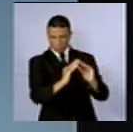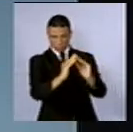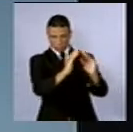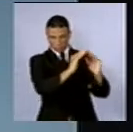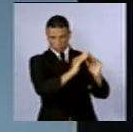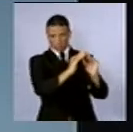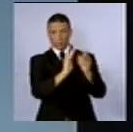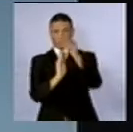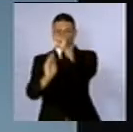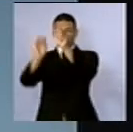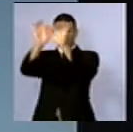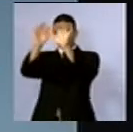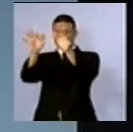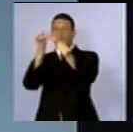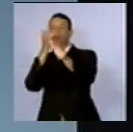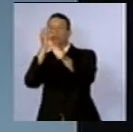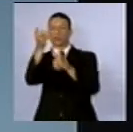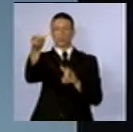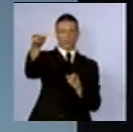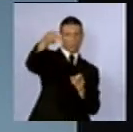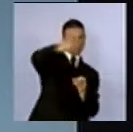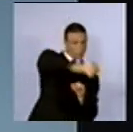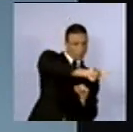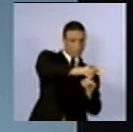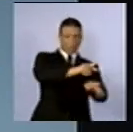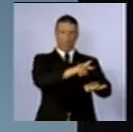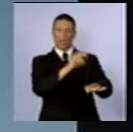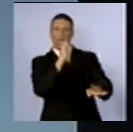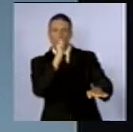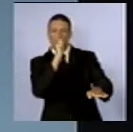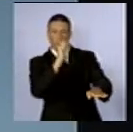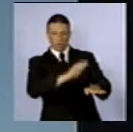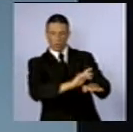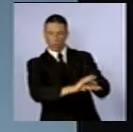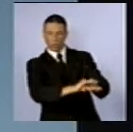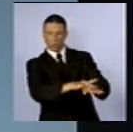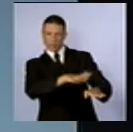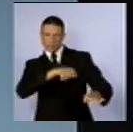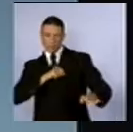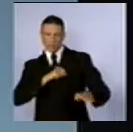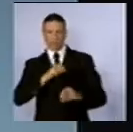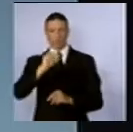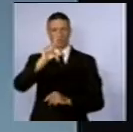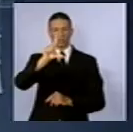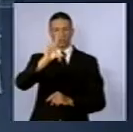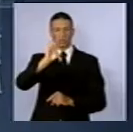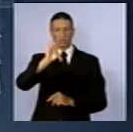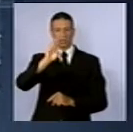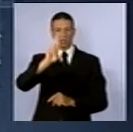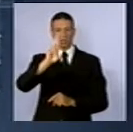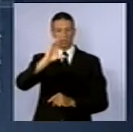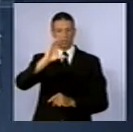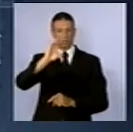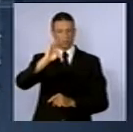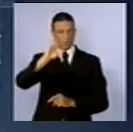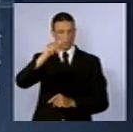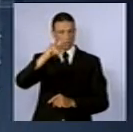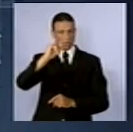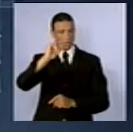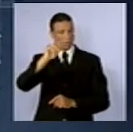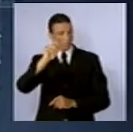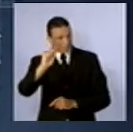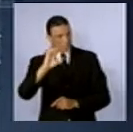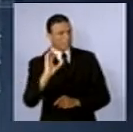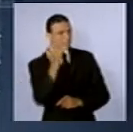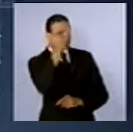Campos magnéticos e aumento do risco de leucemia em crianas né este agente esse agente físico foi